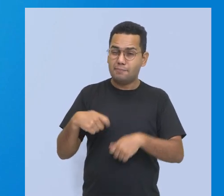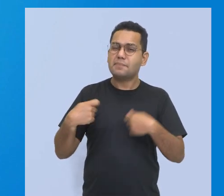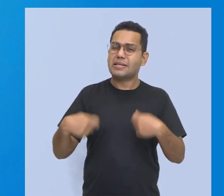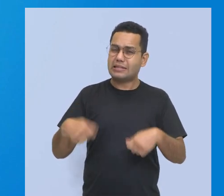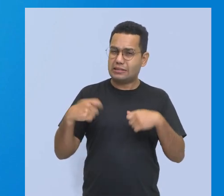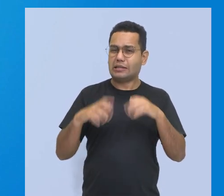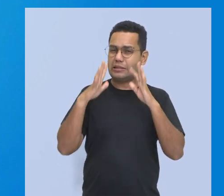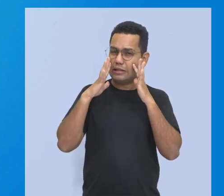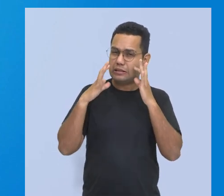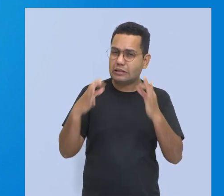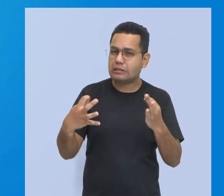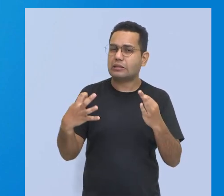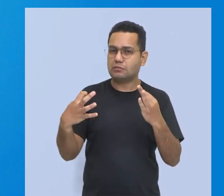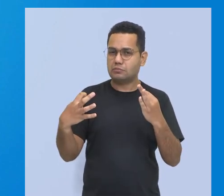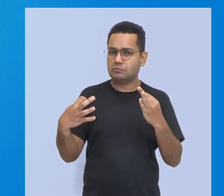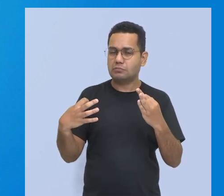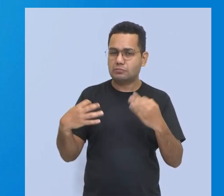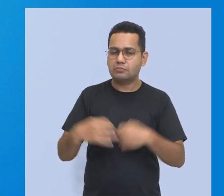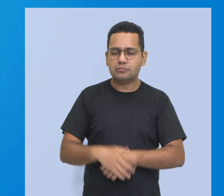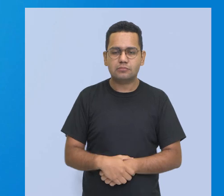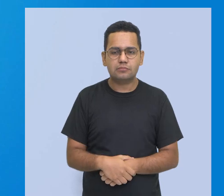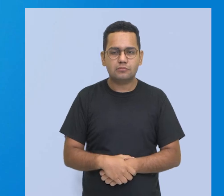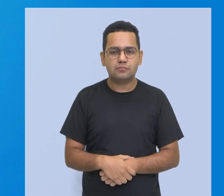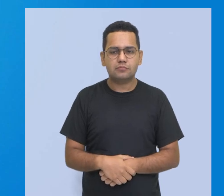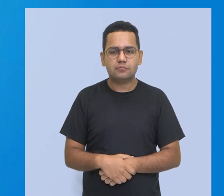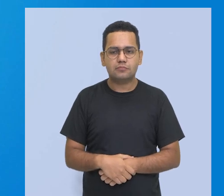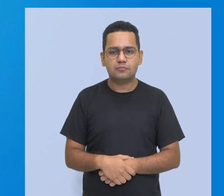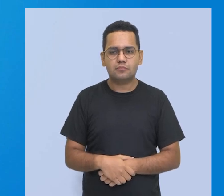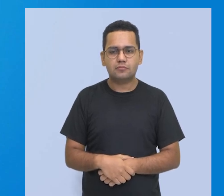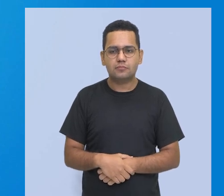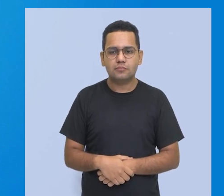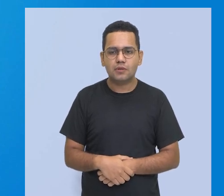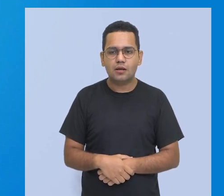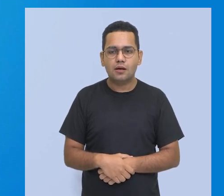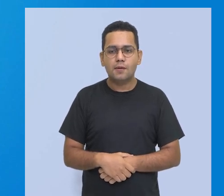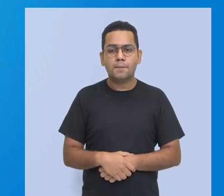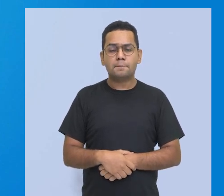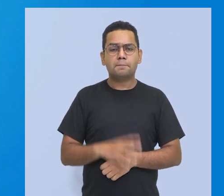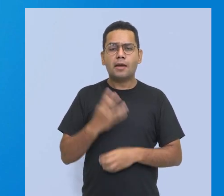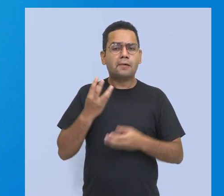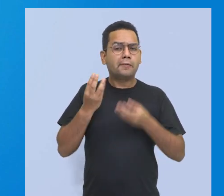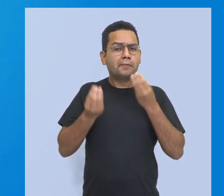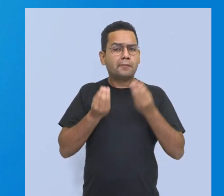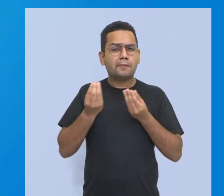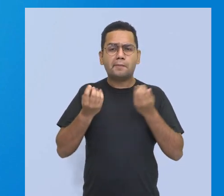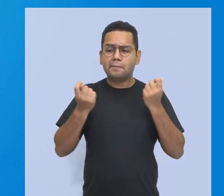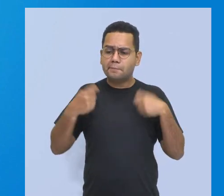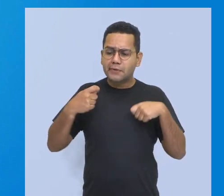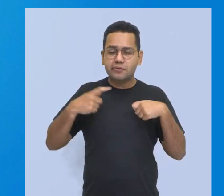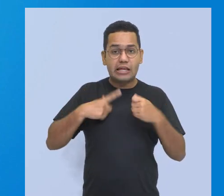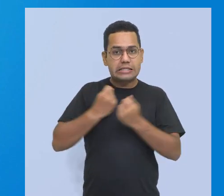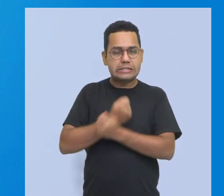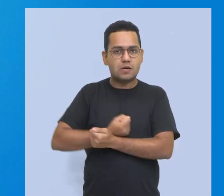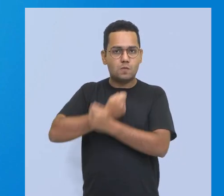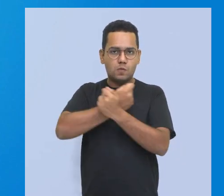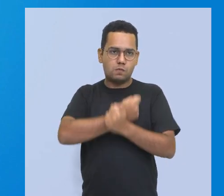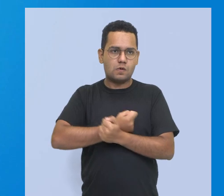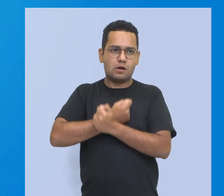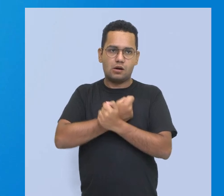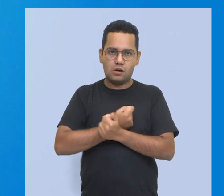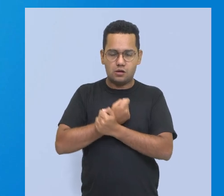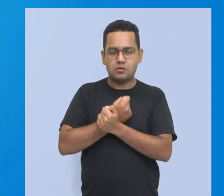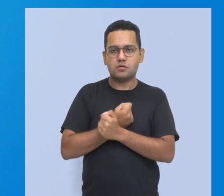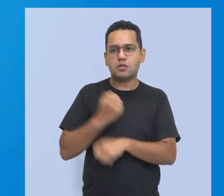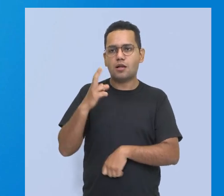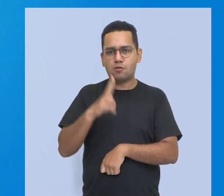delicado e devemos prestar bastante atenção em relação a como podemos nos proteger nesse mundo digital, né? Sabemos que